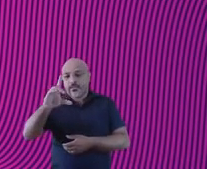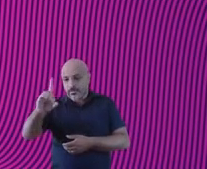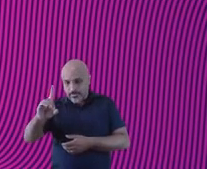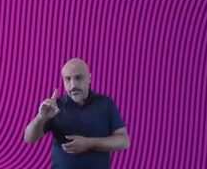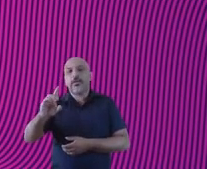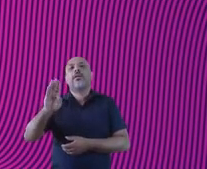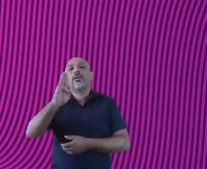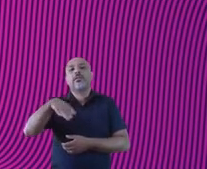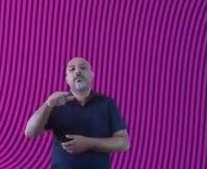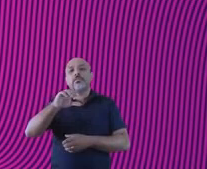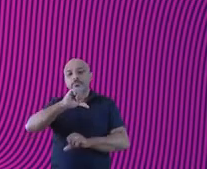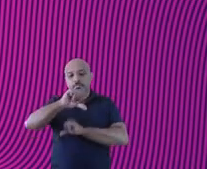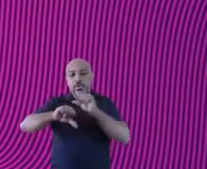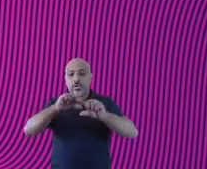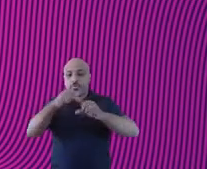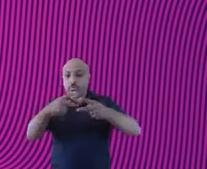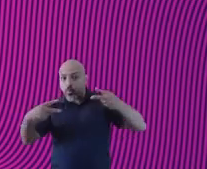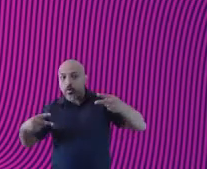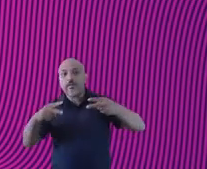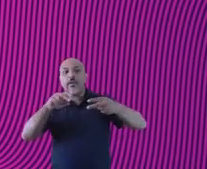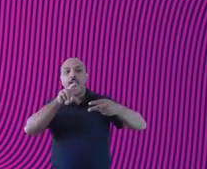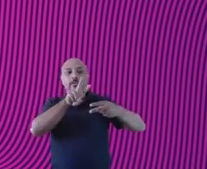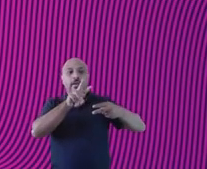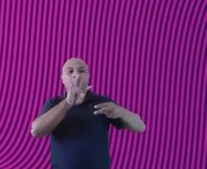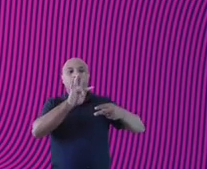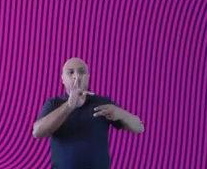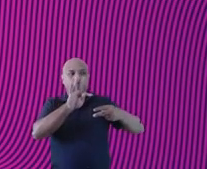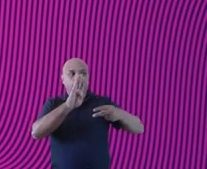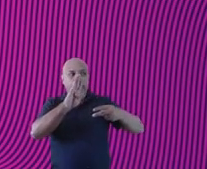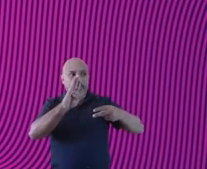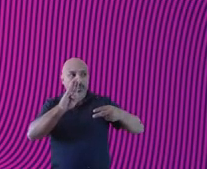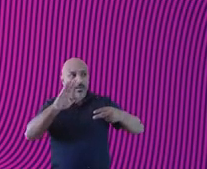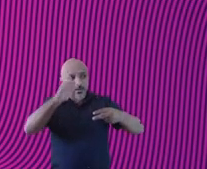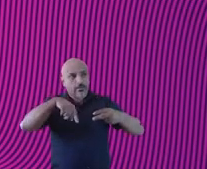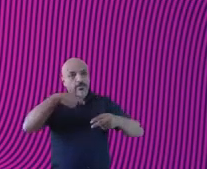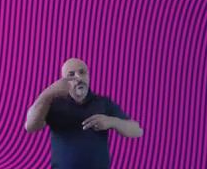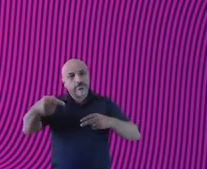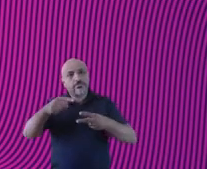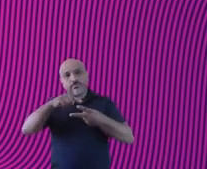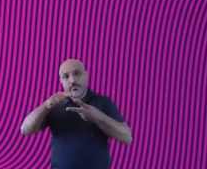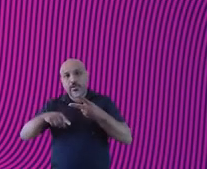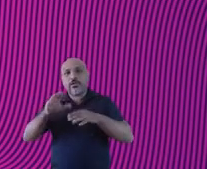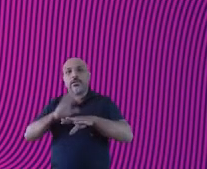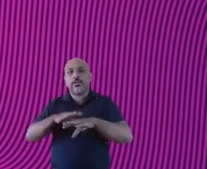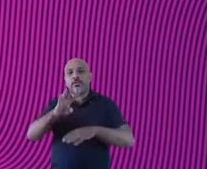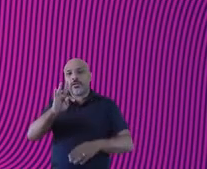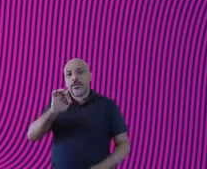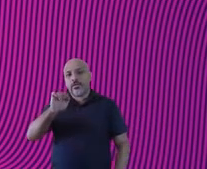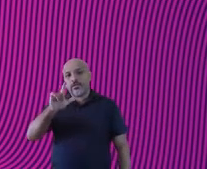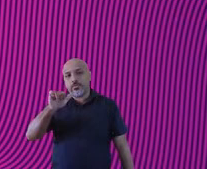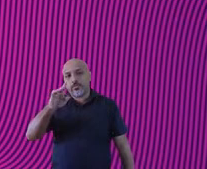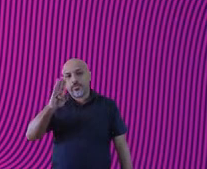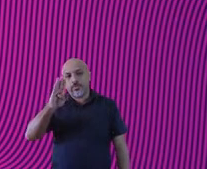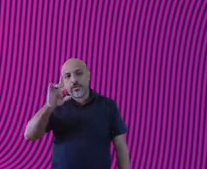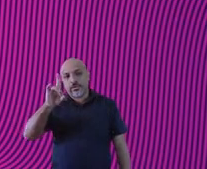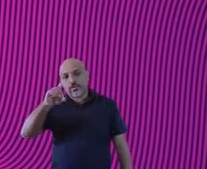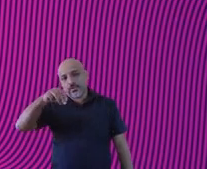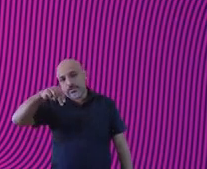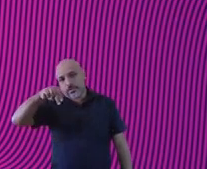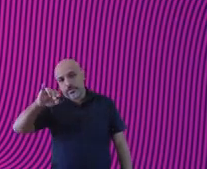uma consolidação com VPD, na verdade, 2 ciclos, e depois seguiu uma manutenção com talidomida, um caso similar aqui ao da